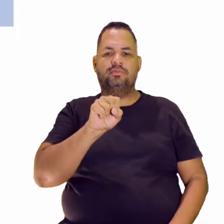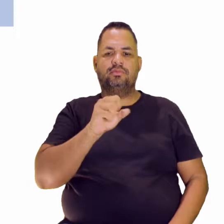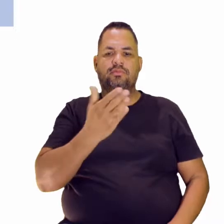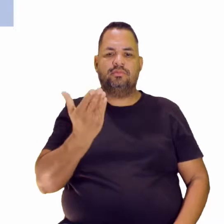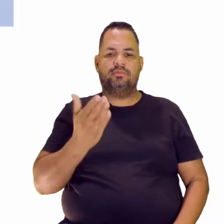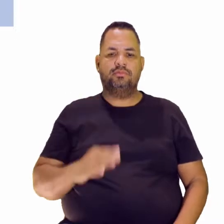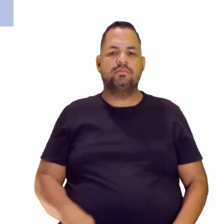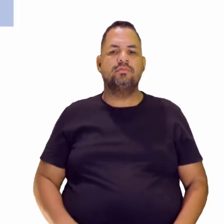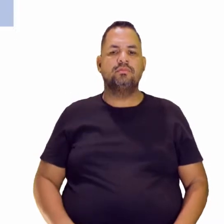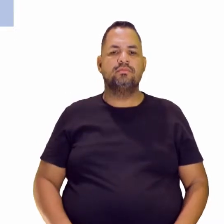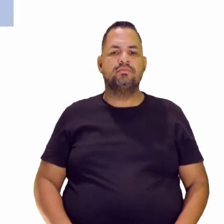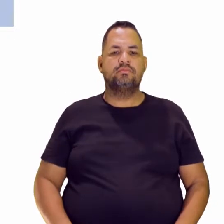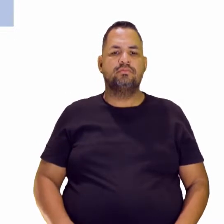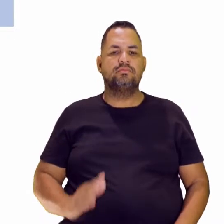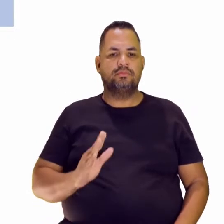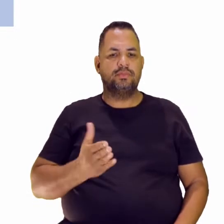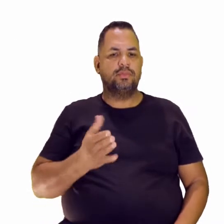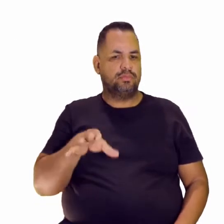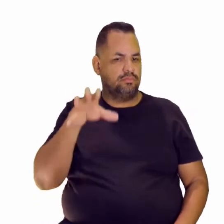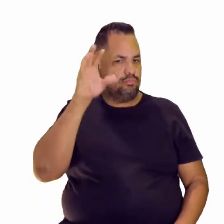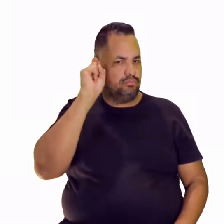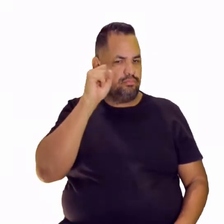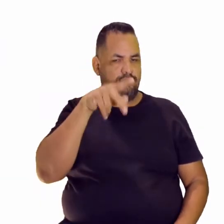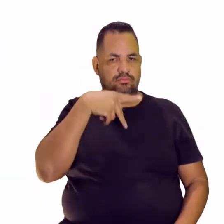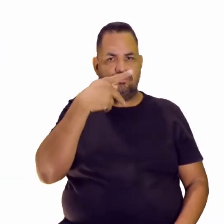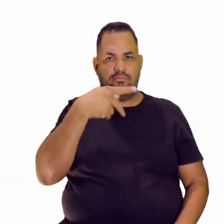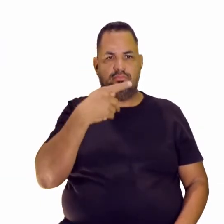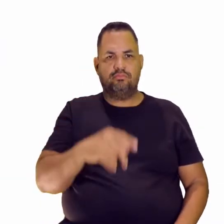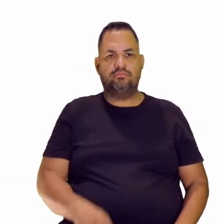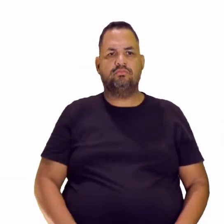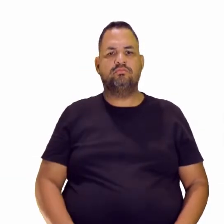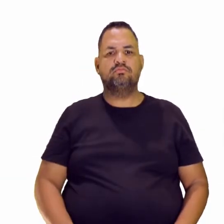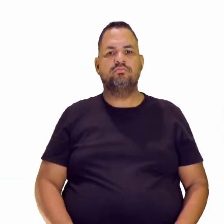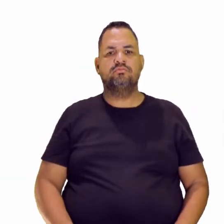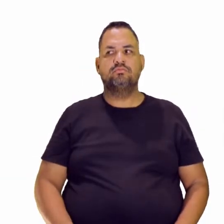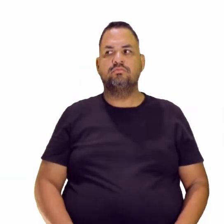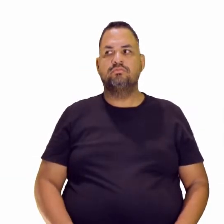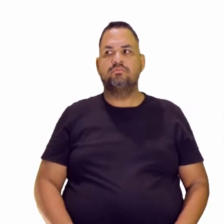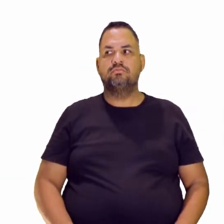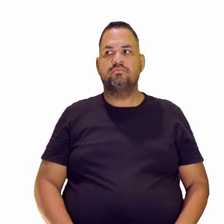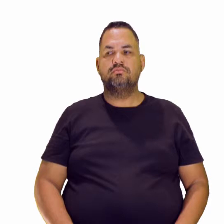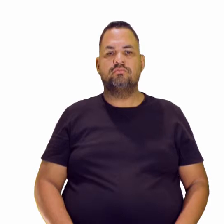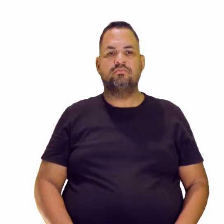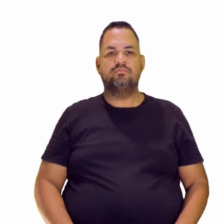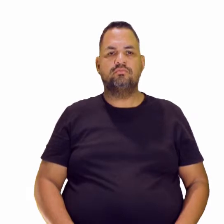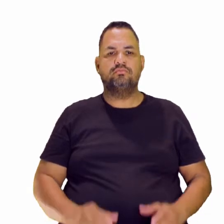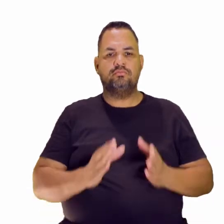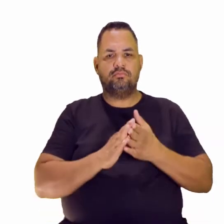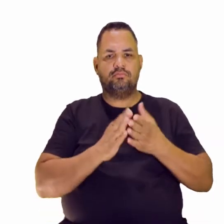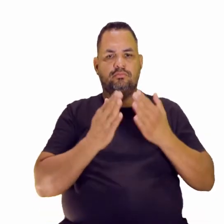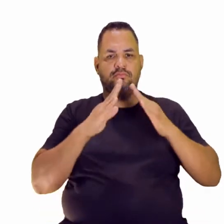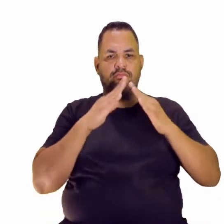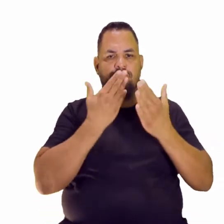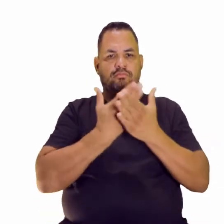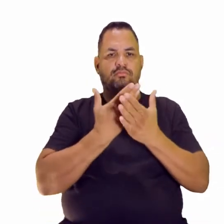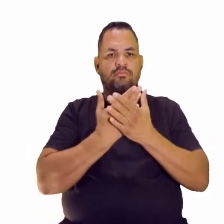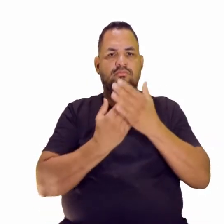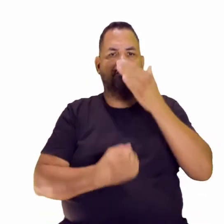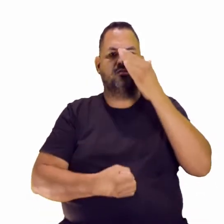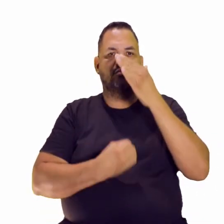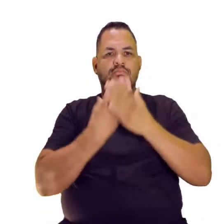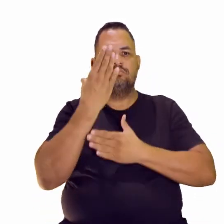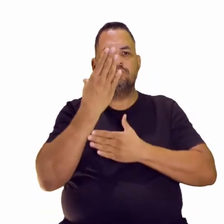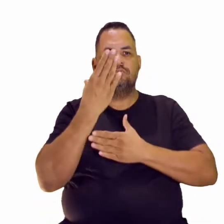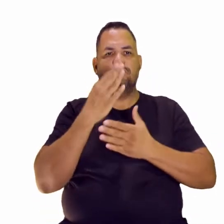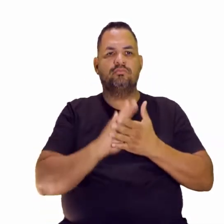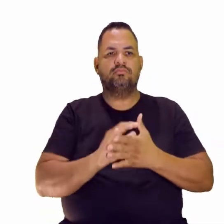história você já deve ter ouvido falar de tudo isso. Então, a academia fundada foi a AIBA,